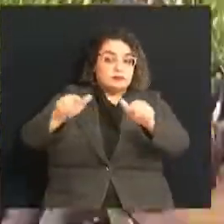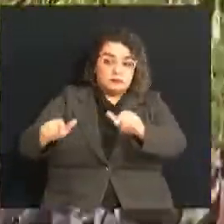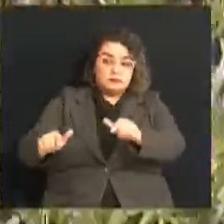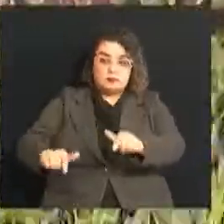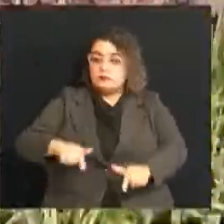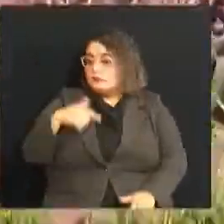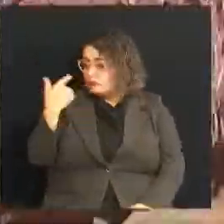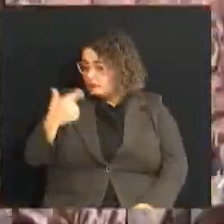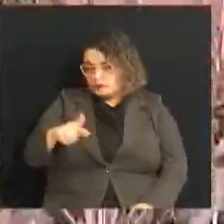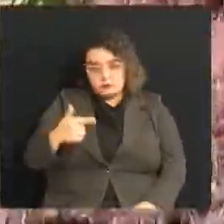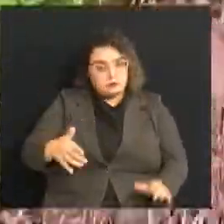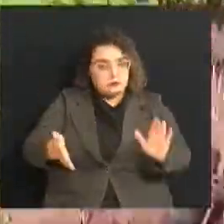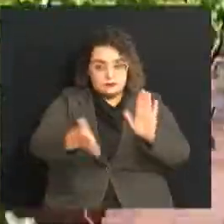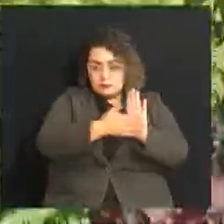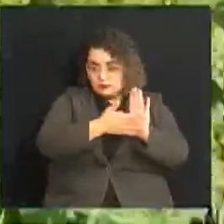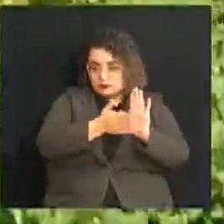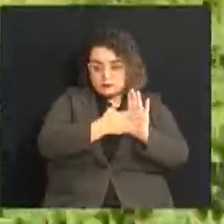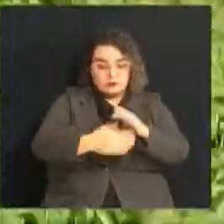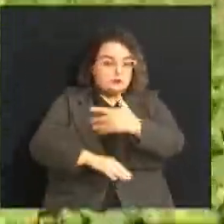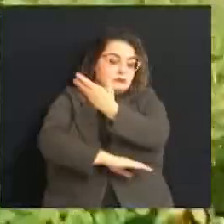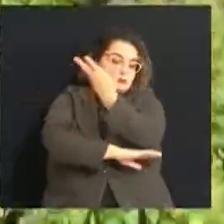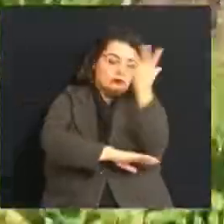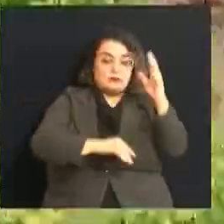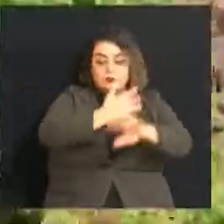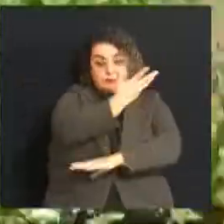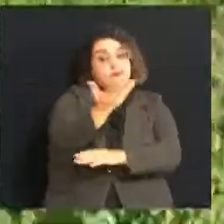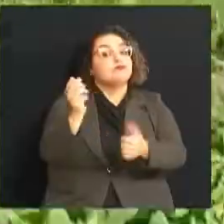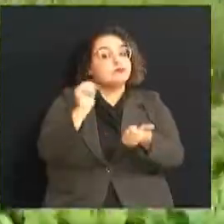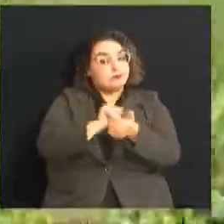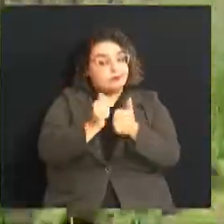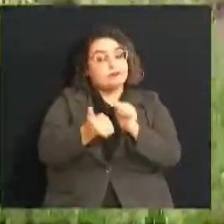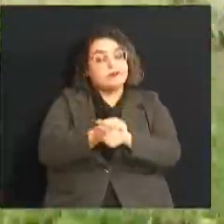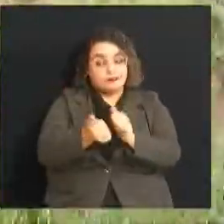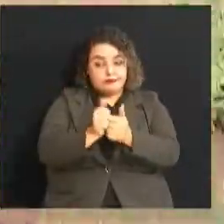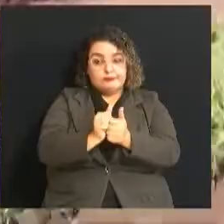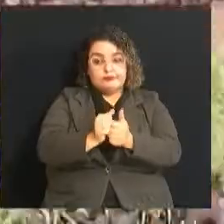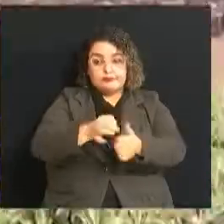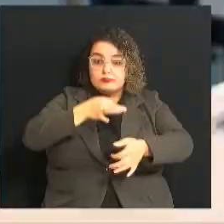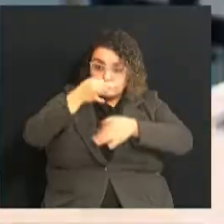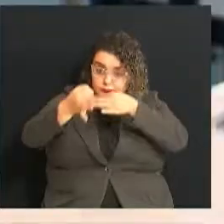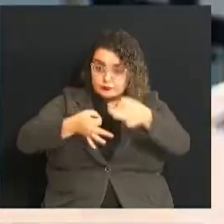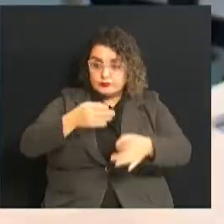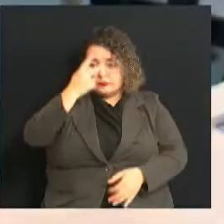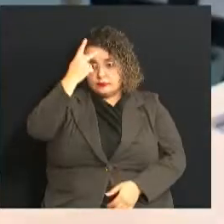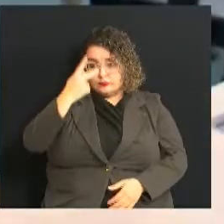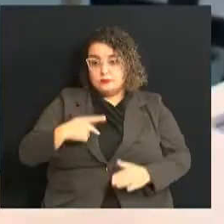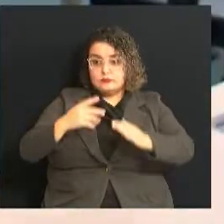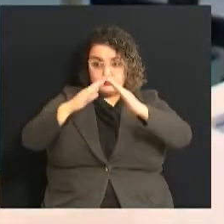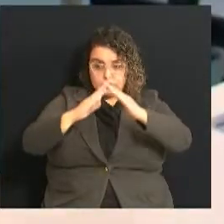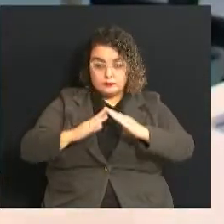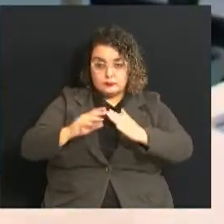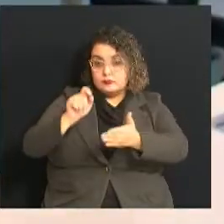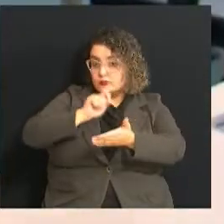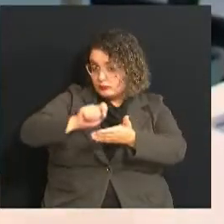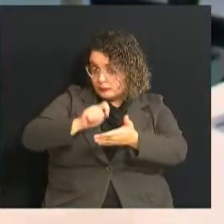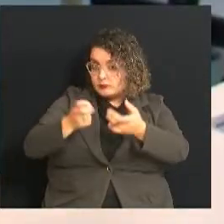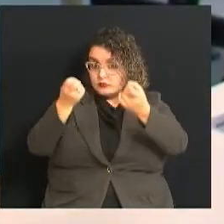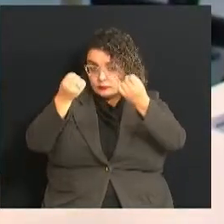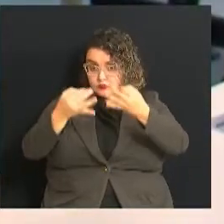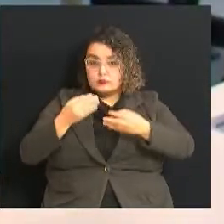apresentem índices de arborização adequados sugeridas pelos próprios moradores. O autor explica como